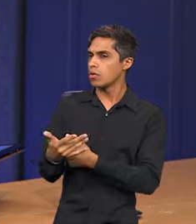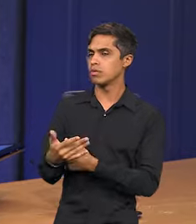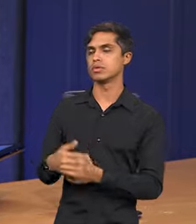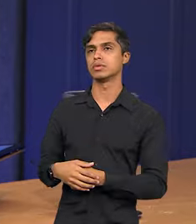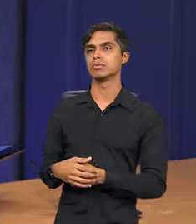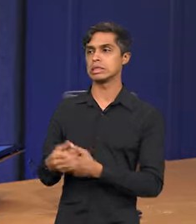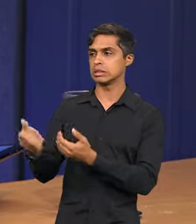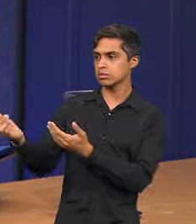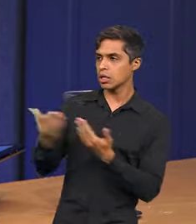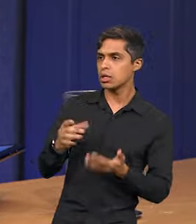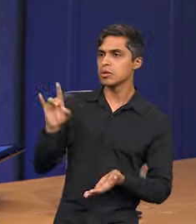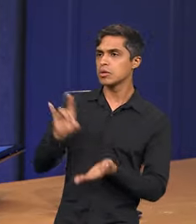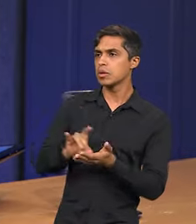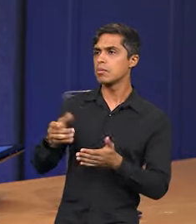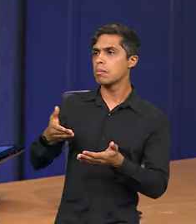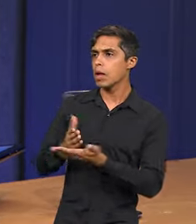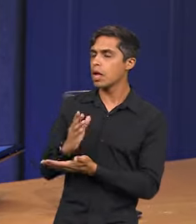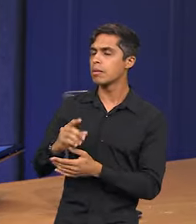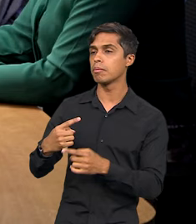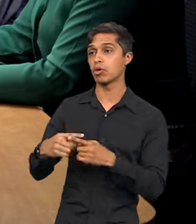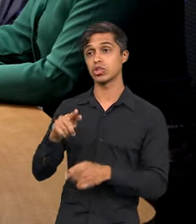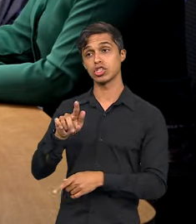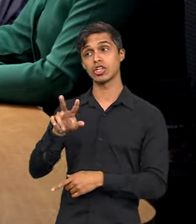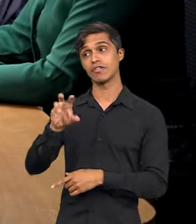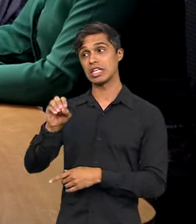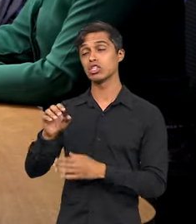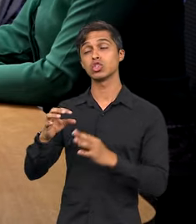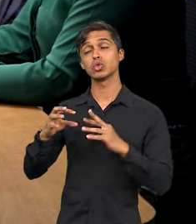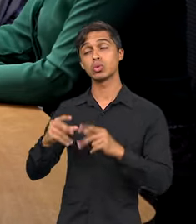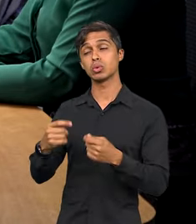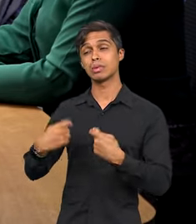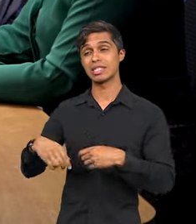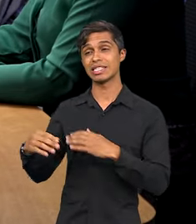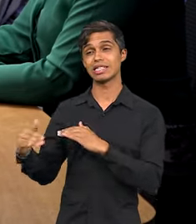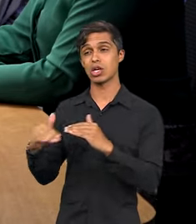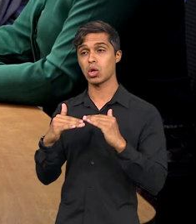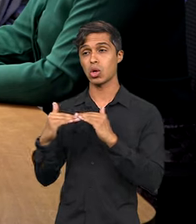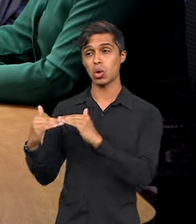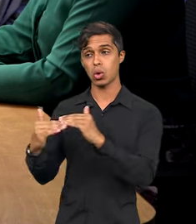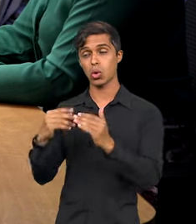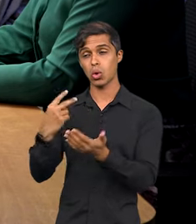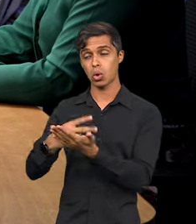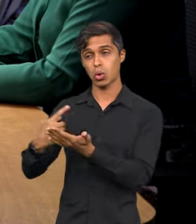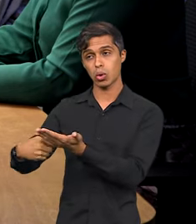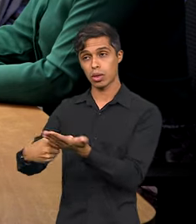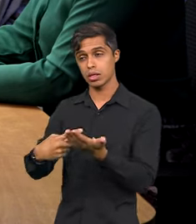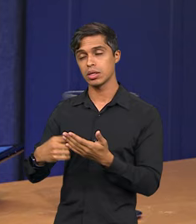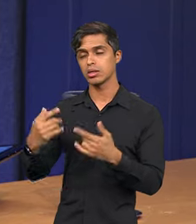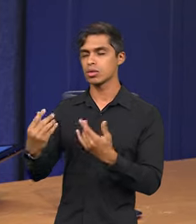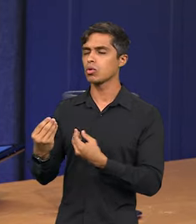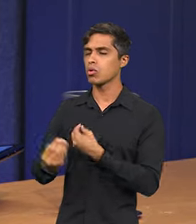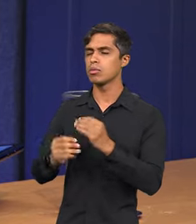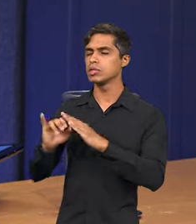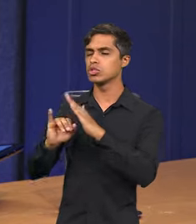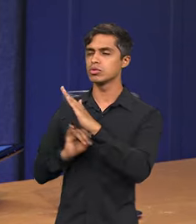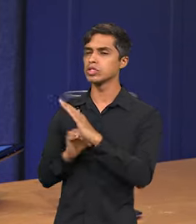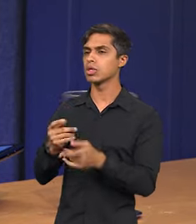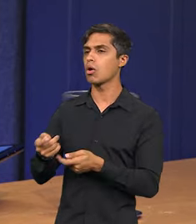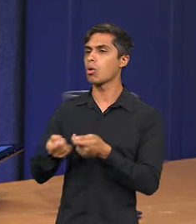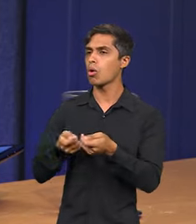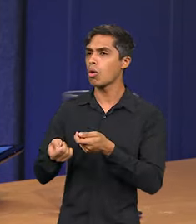surgindo se realmente forem aprovados que no G20 é tudo por consenso como é que essas instituições fariam